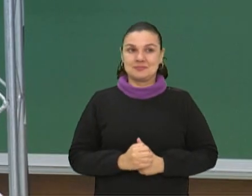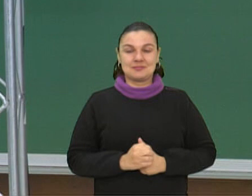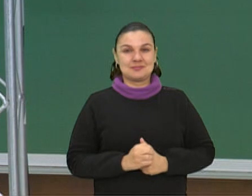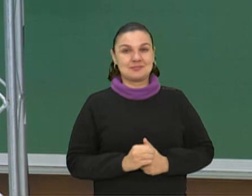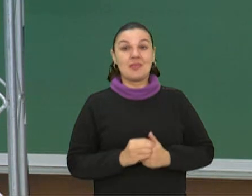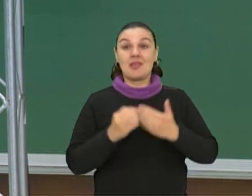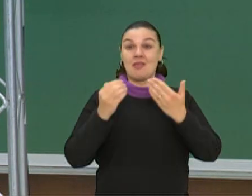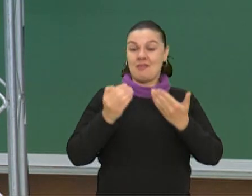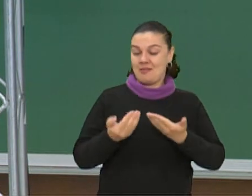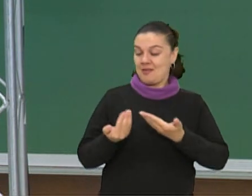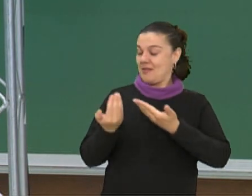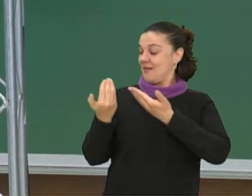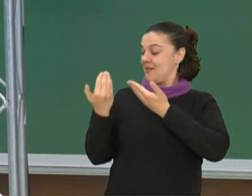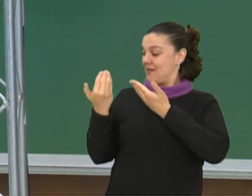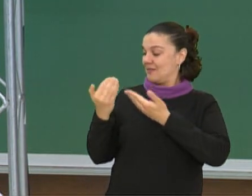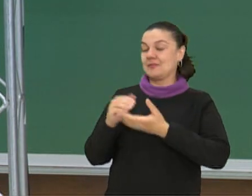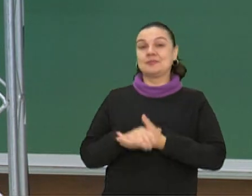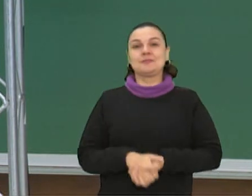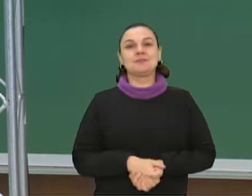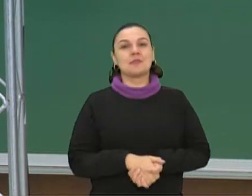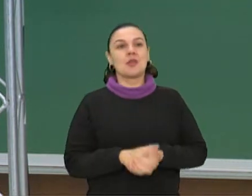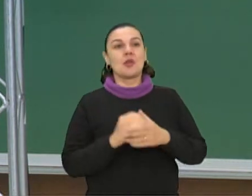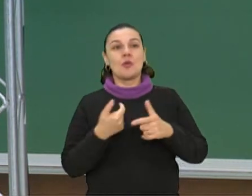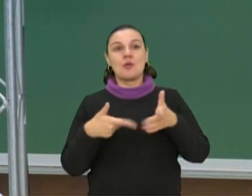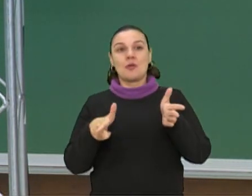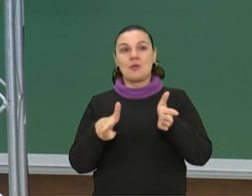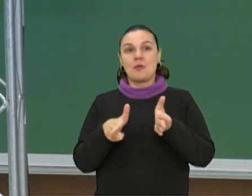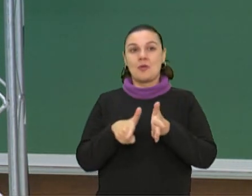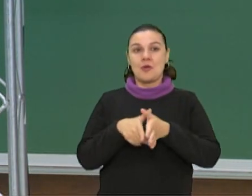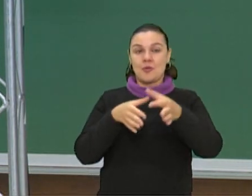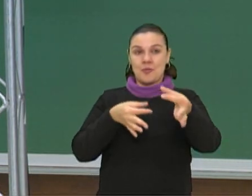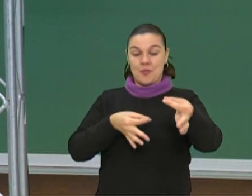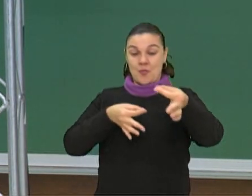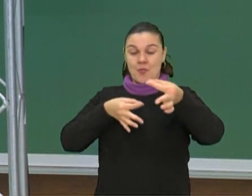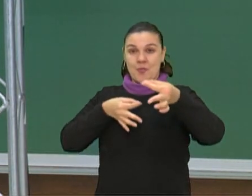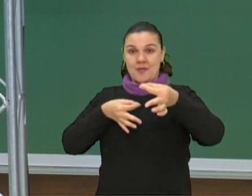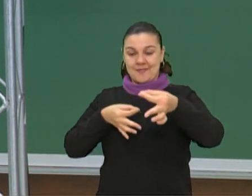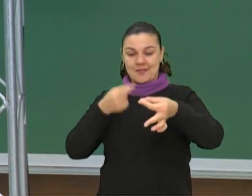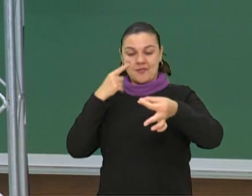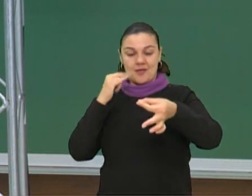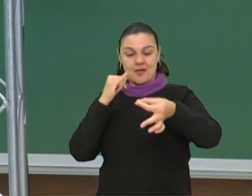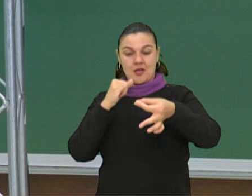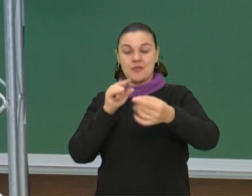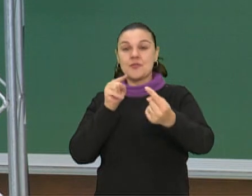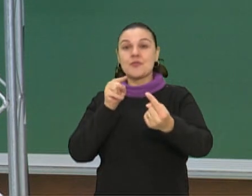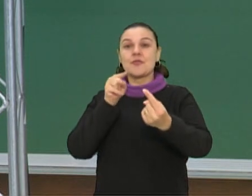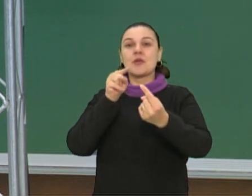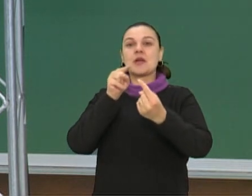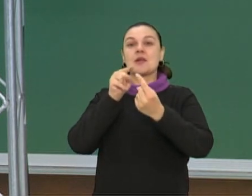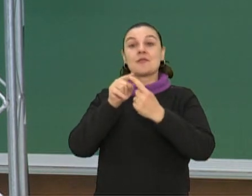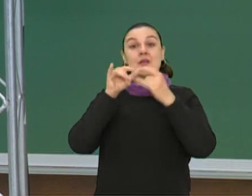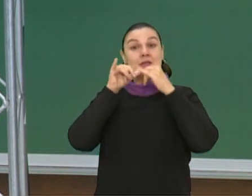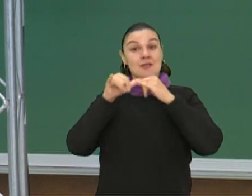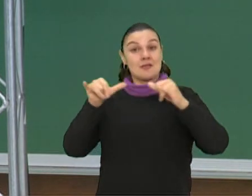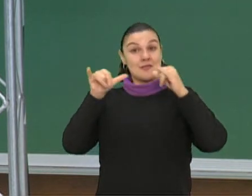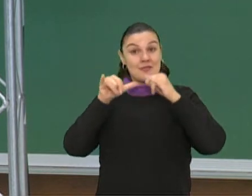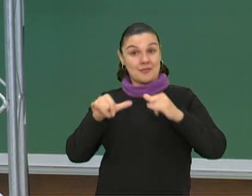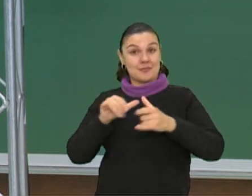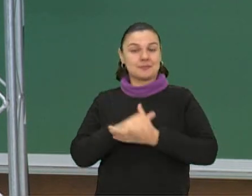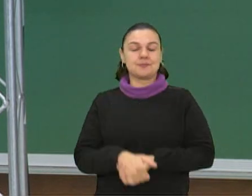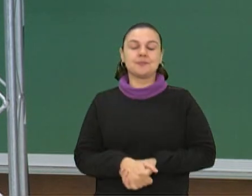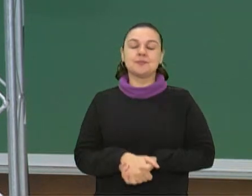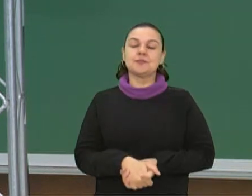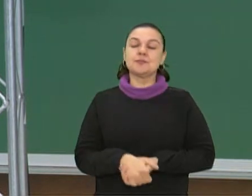Nós temos aqui um panfleto, tá, que vem mostrar a função informativa.